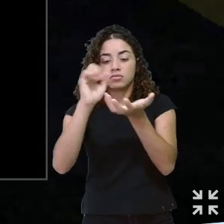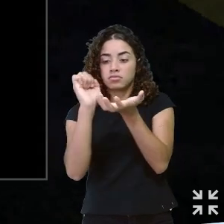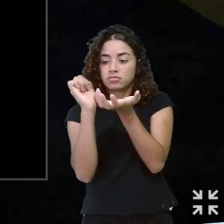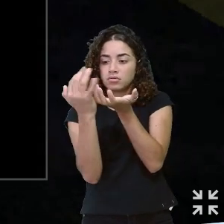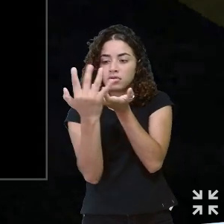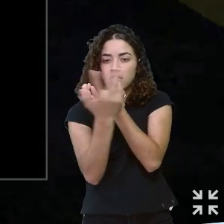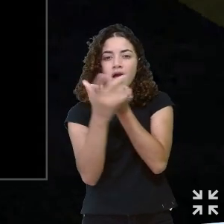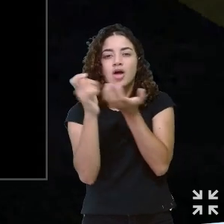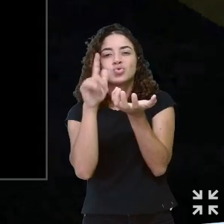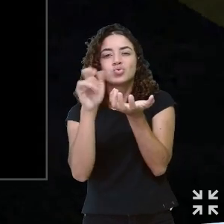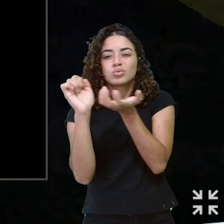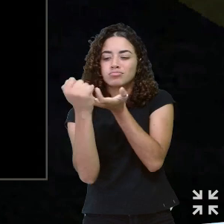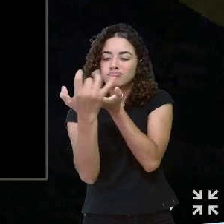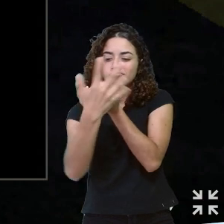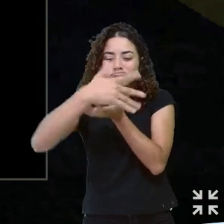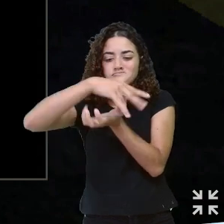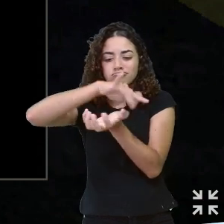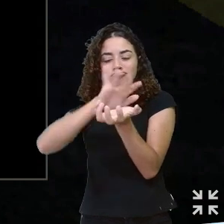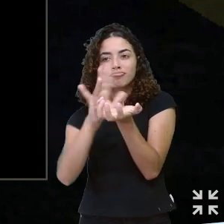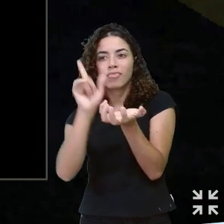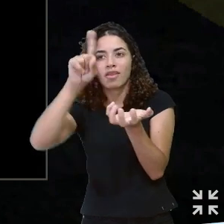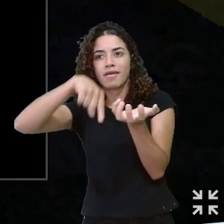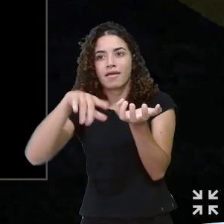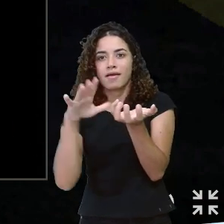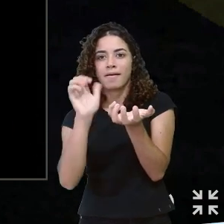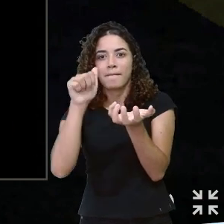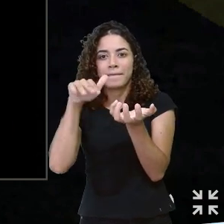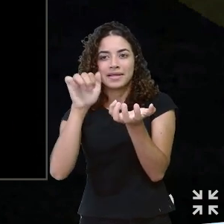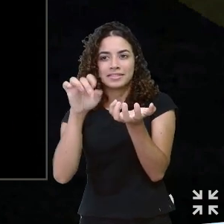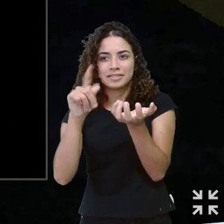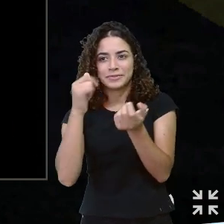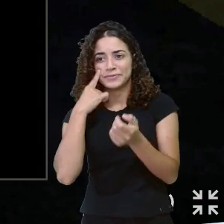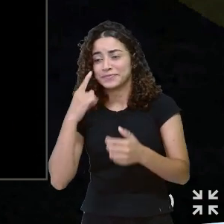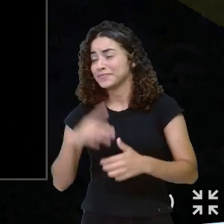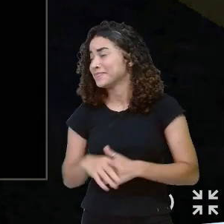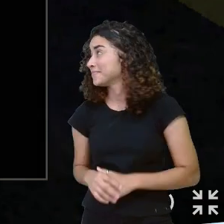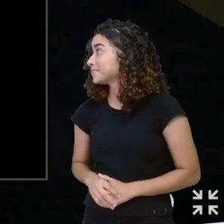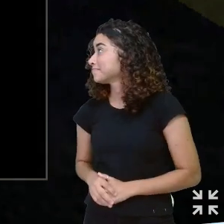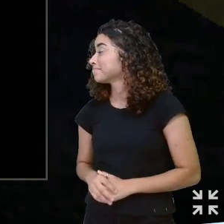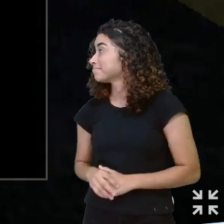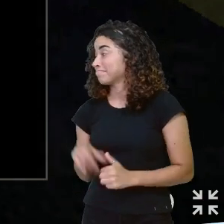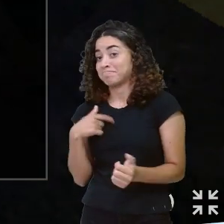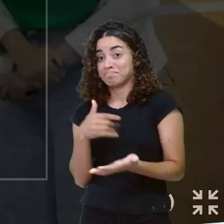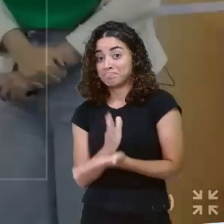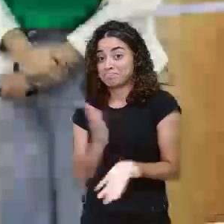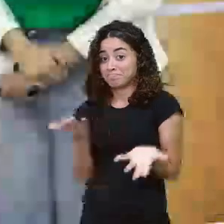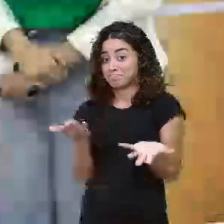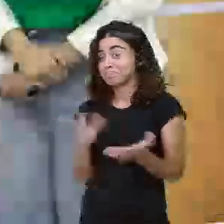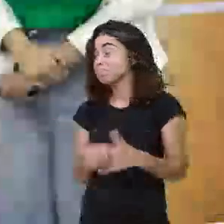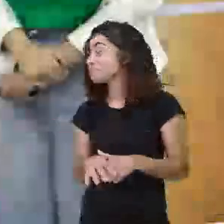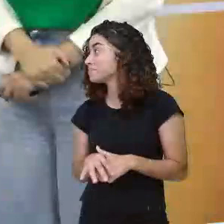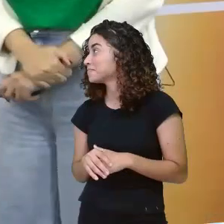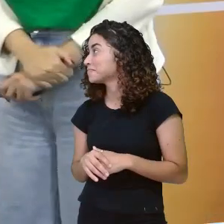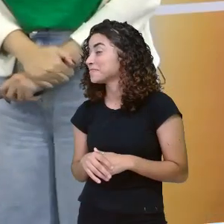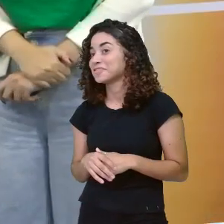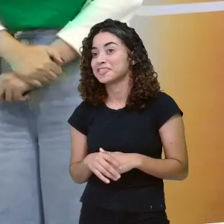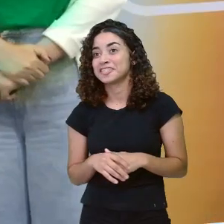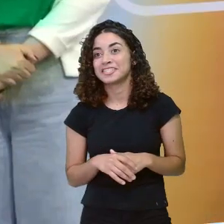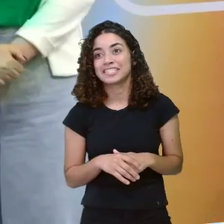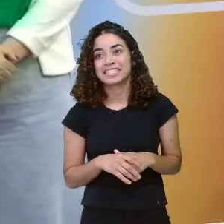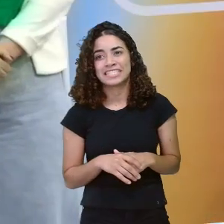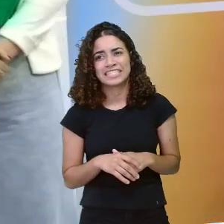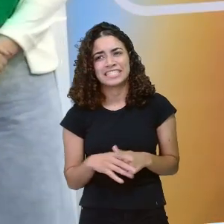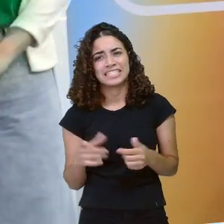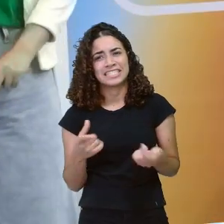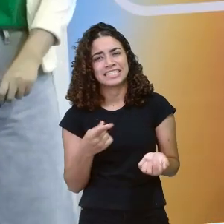é a camada de terra. Será que eu acertei? Vamos enviar aqui as respostas para ver se eu acertei. Ih, gente,